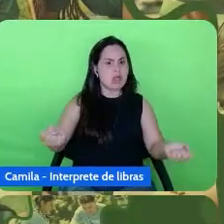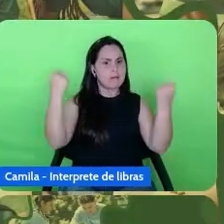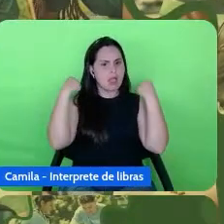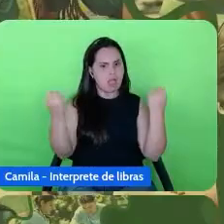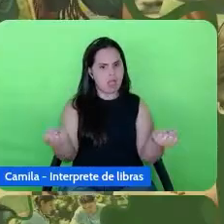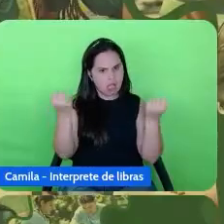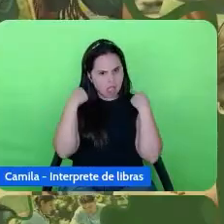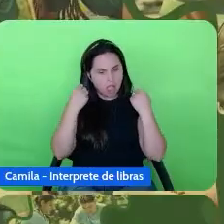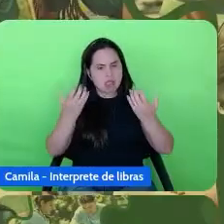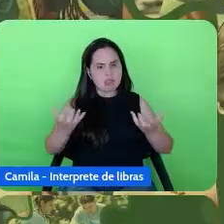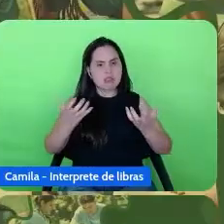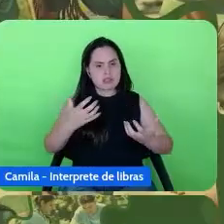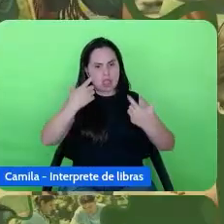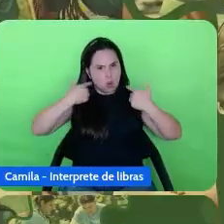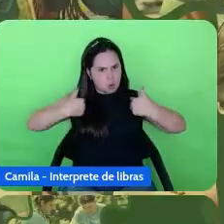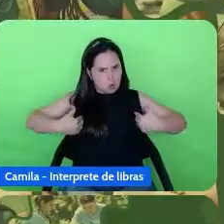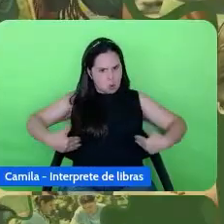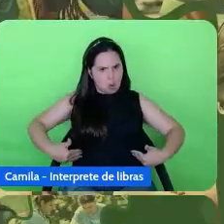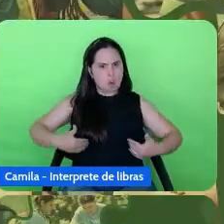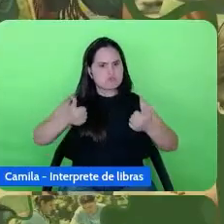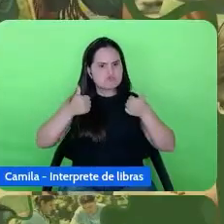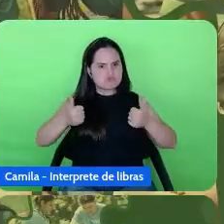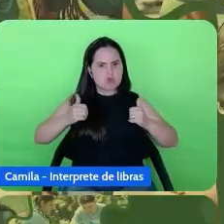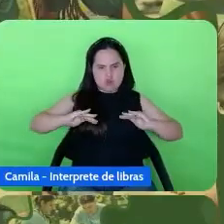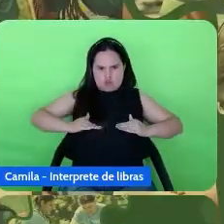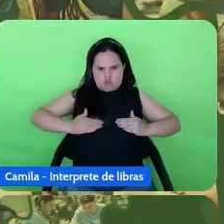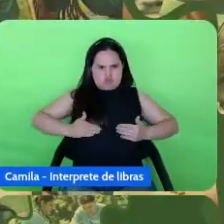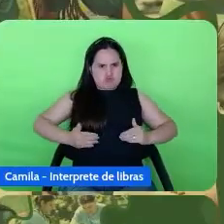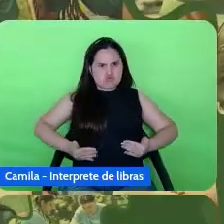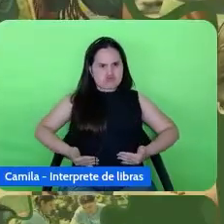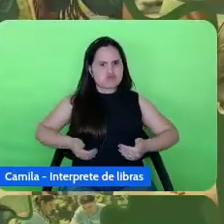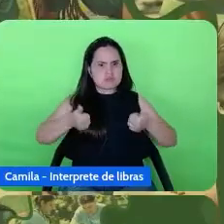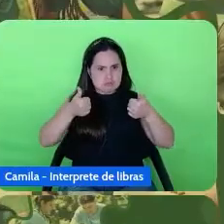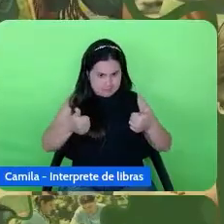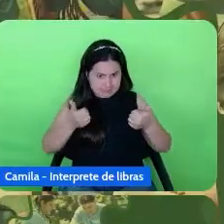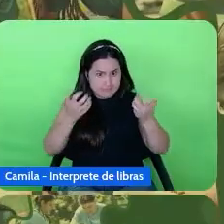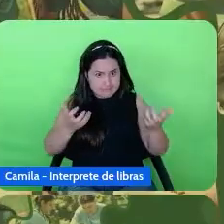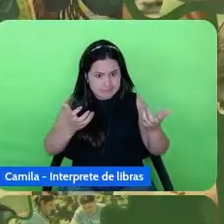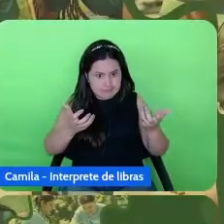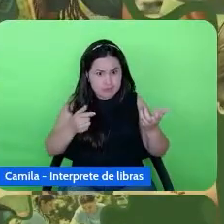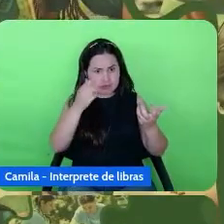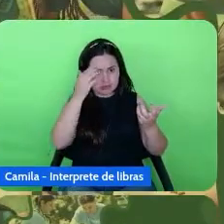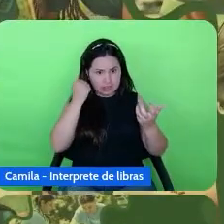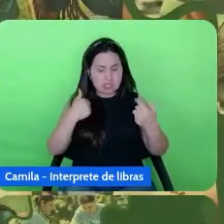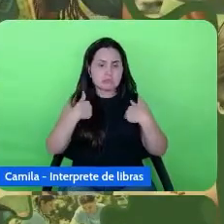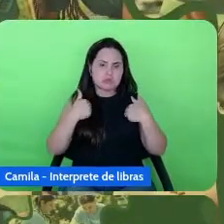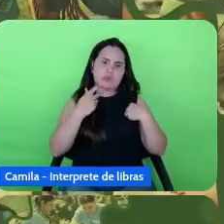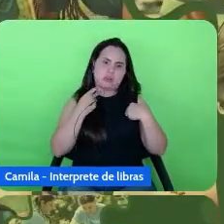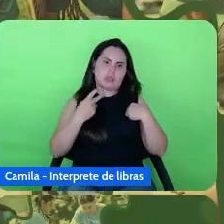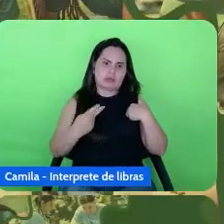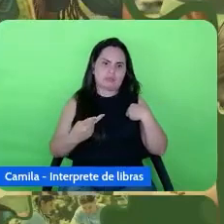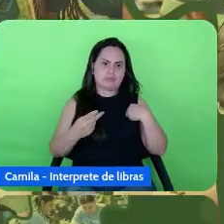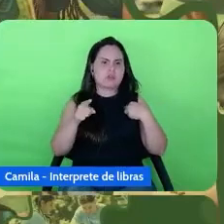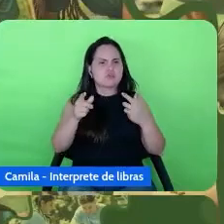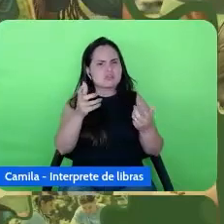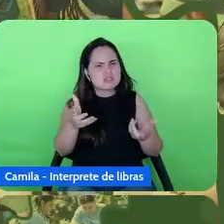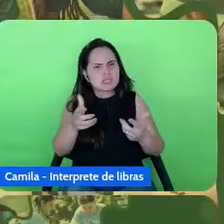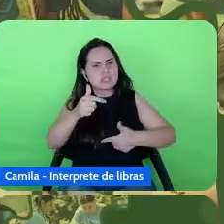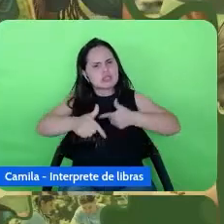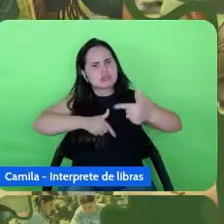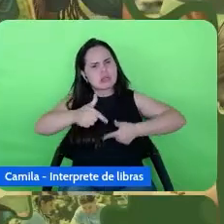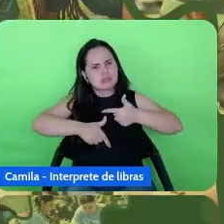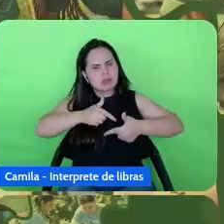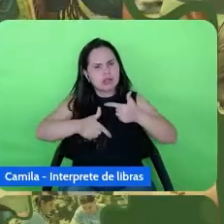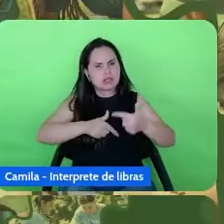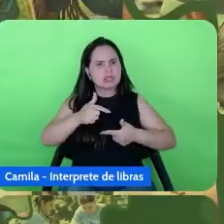ter um corpo aí shape, né, no formatão aí legal e tal, você sabe do que eu estou falando. Você quer trabalhar num lugar high-tech,